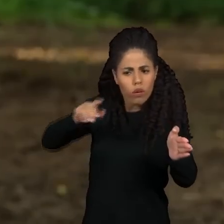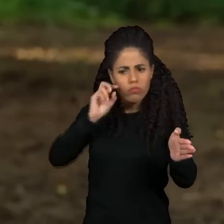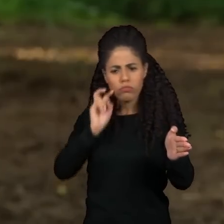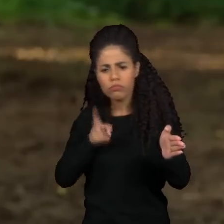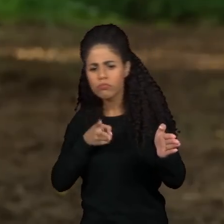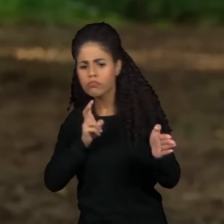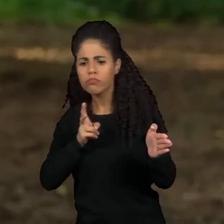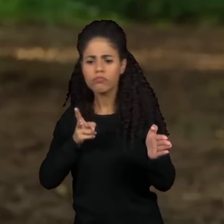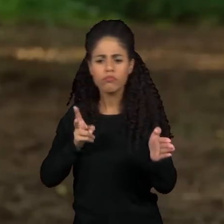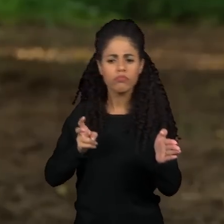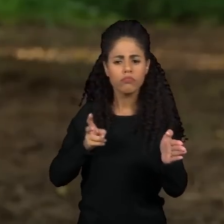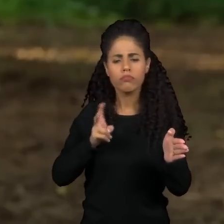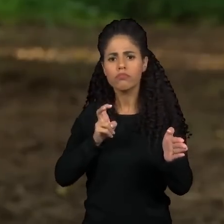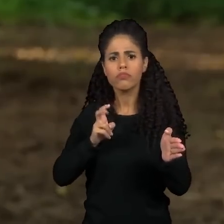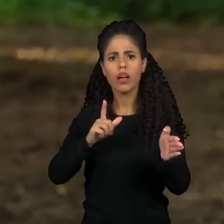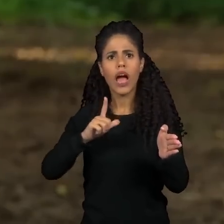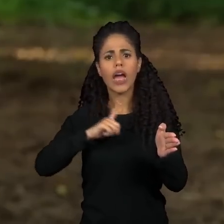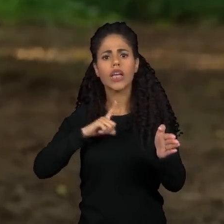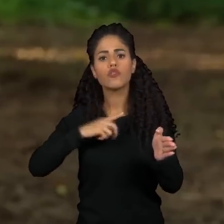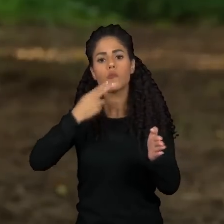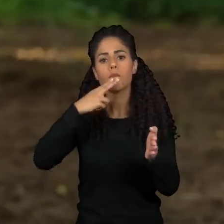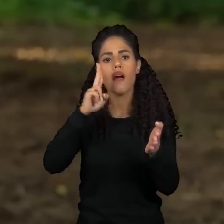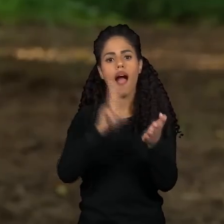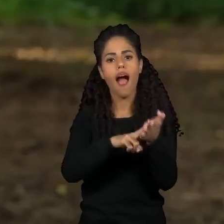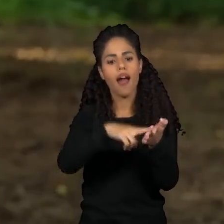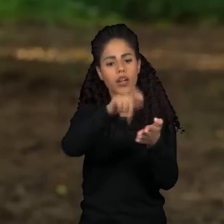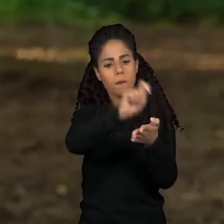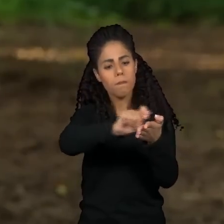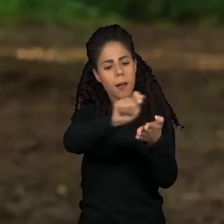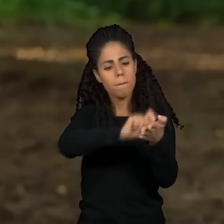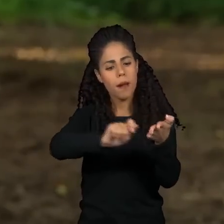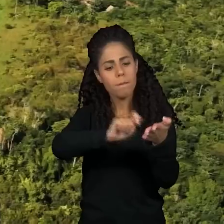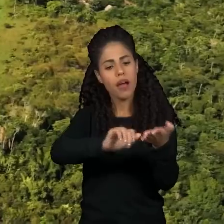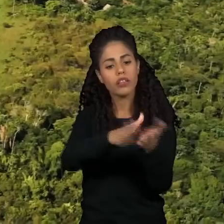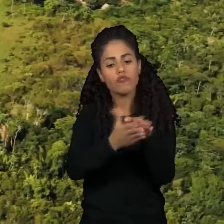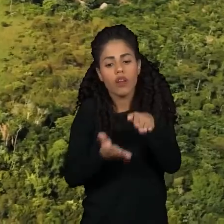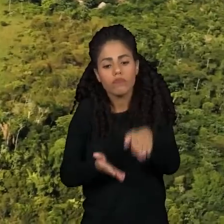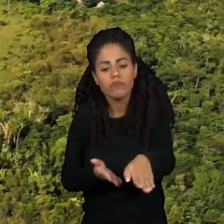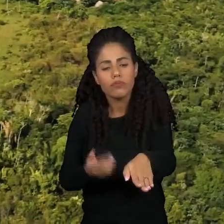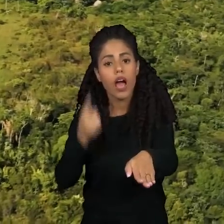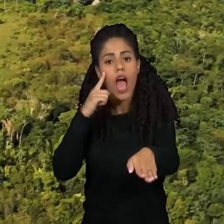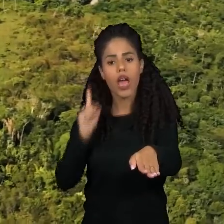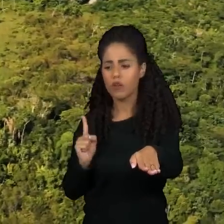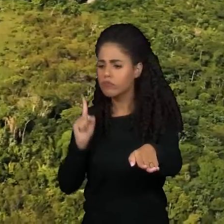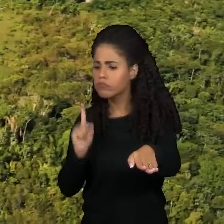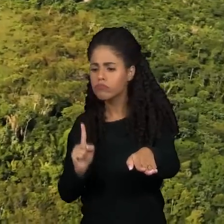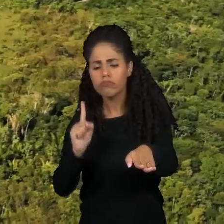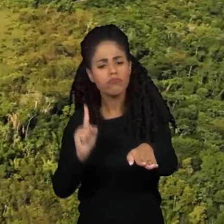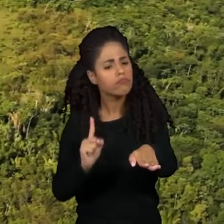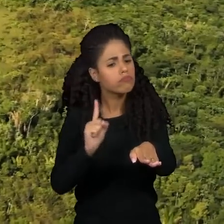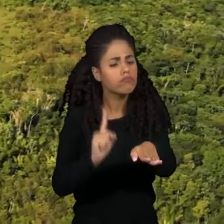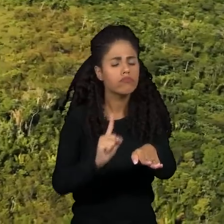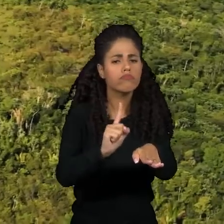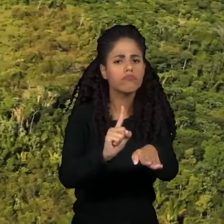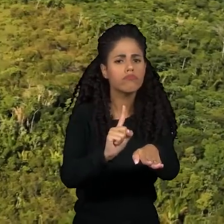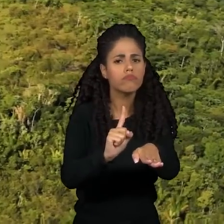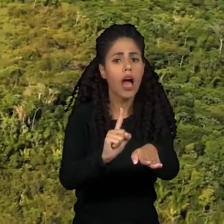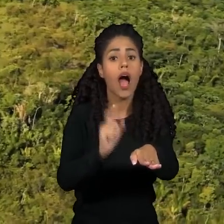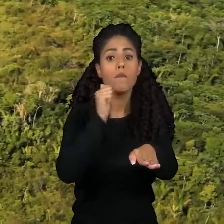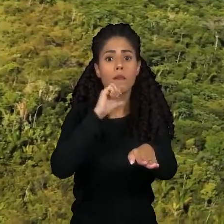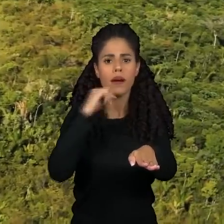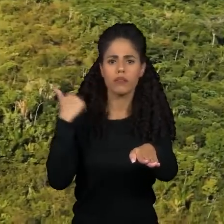Daí tinha uma carta escrita que eles tinham deixado. Quando eu cheguei, daí minha mãe falou que